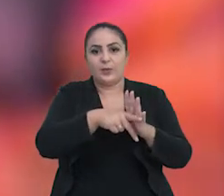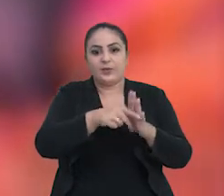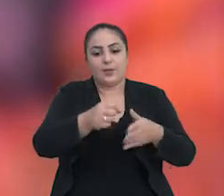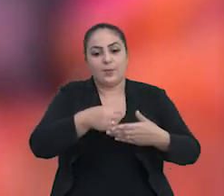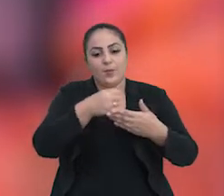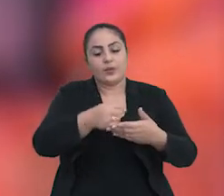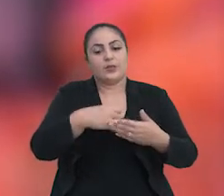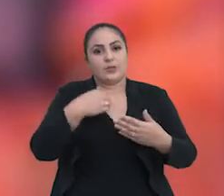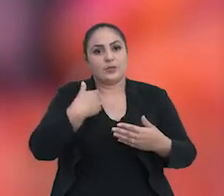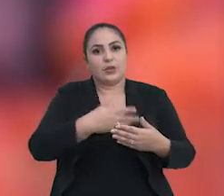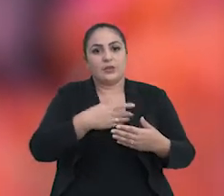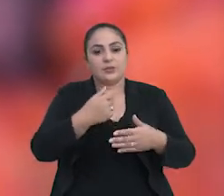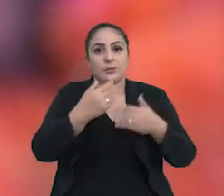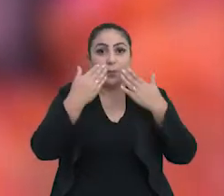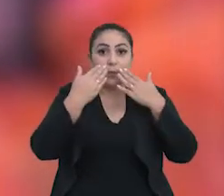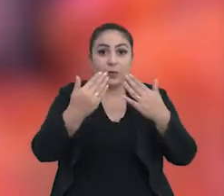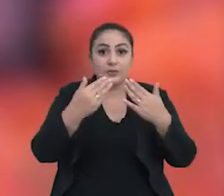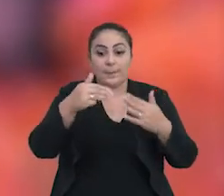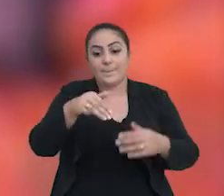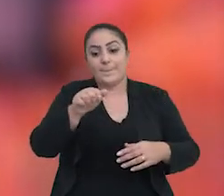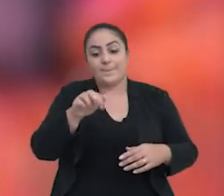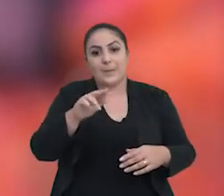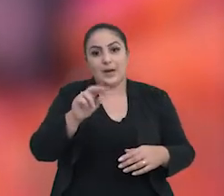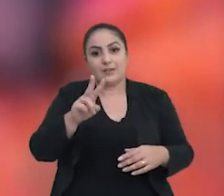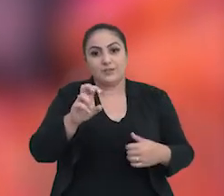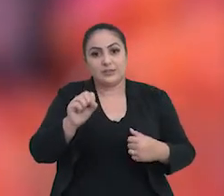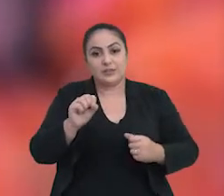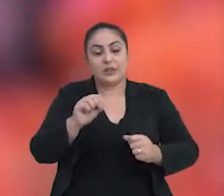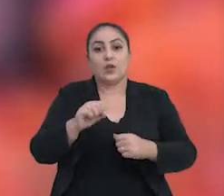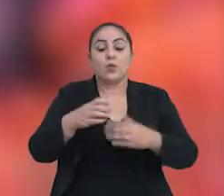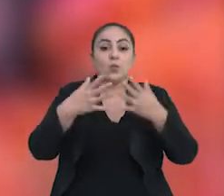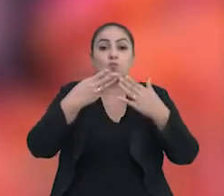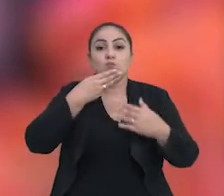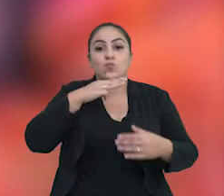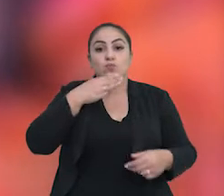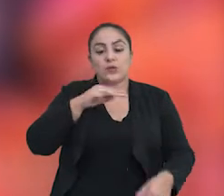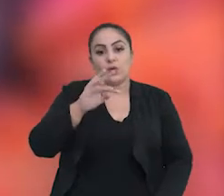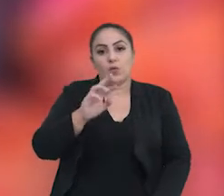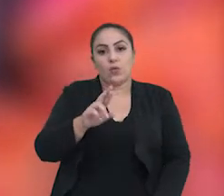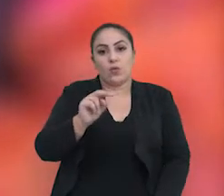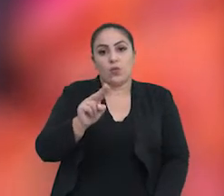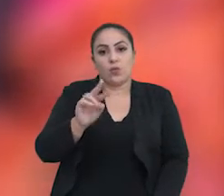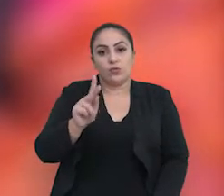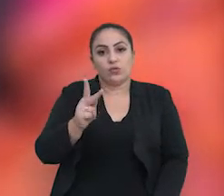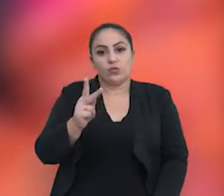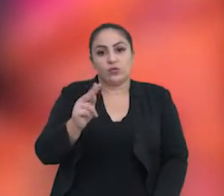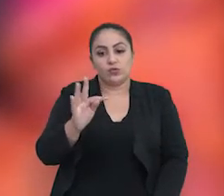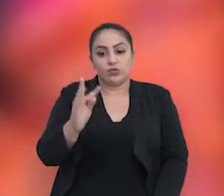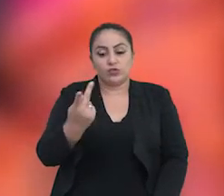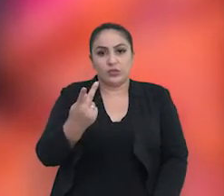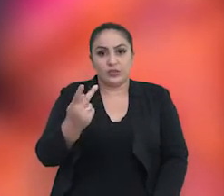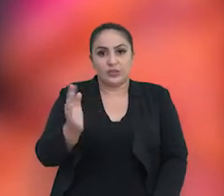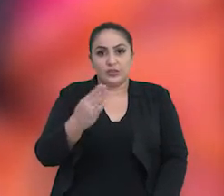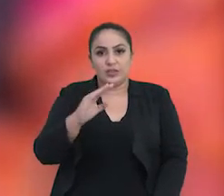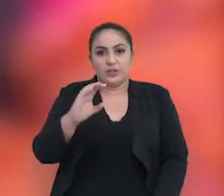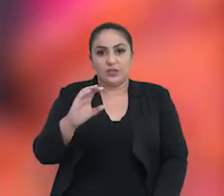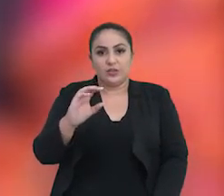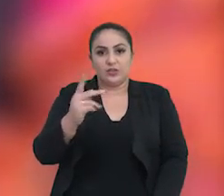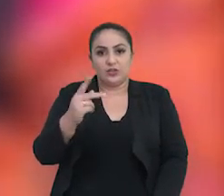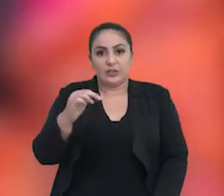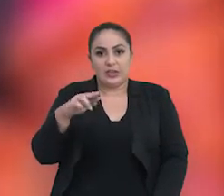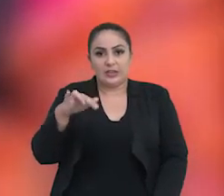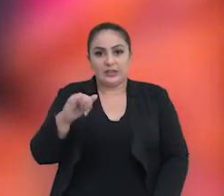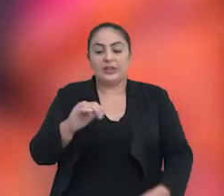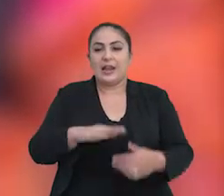personagens da cor que eu expus no Marvis, no Museu Ruth Schneider. Eles eram umas